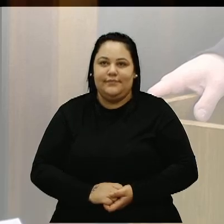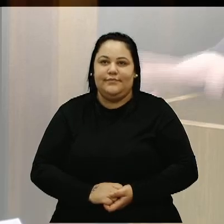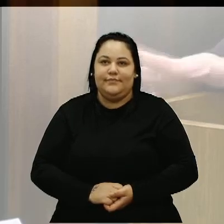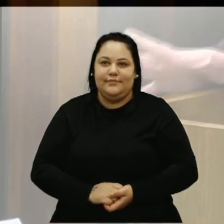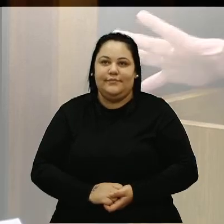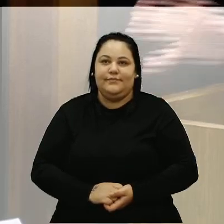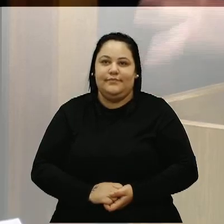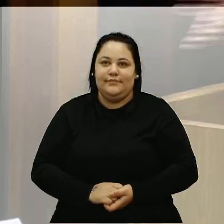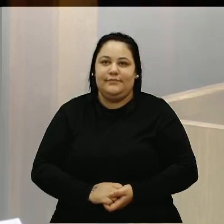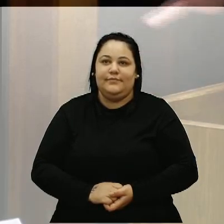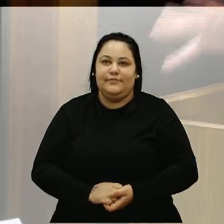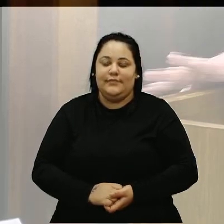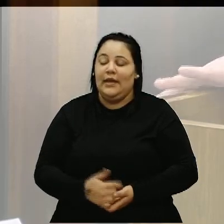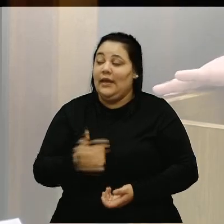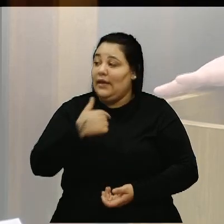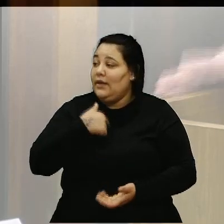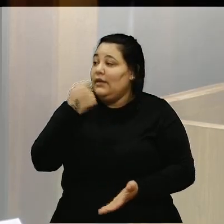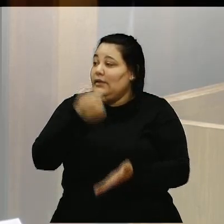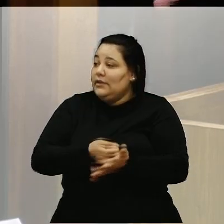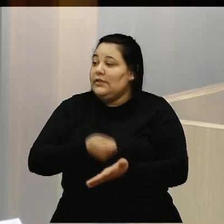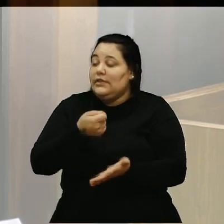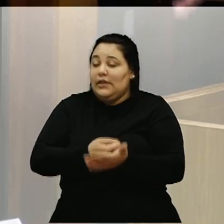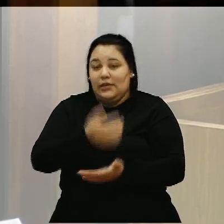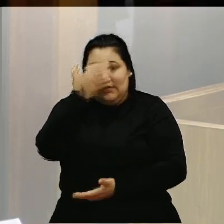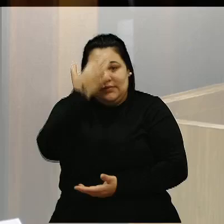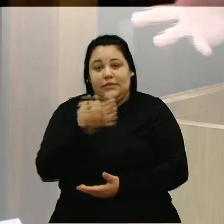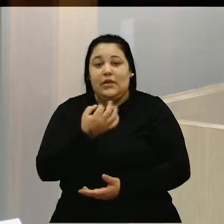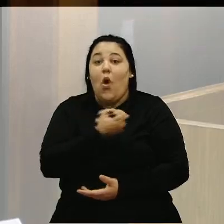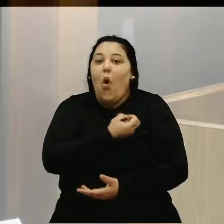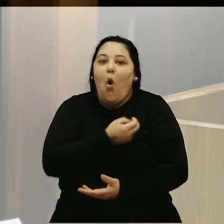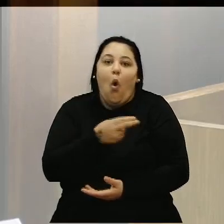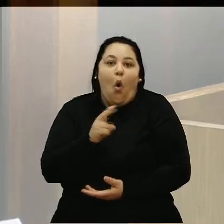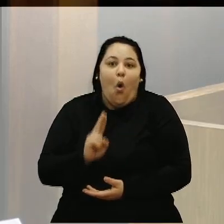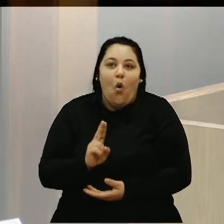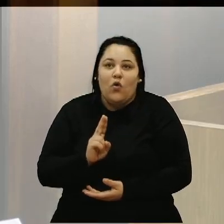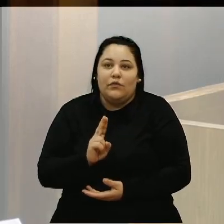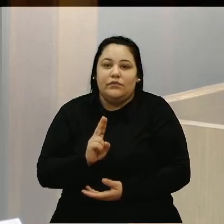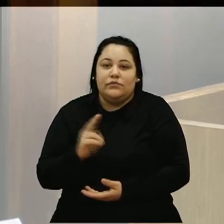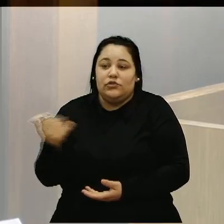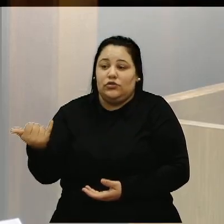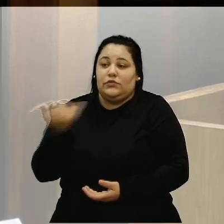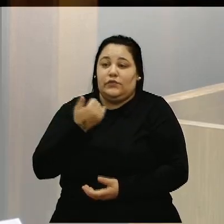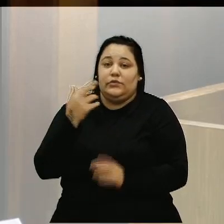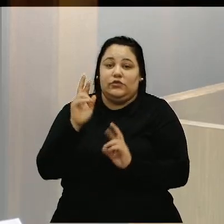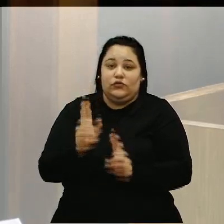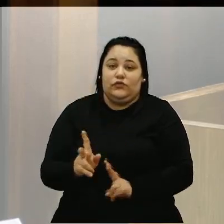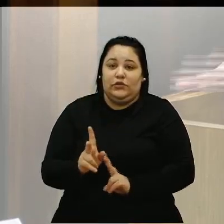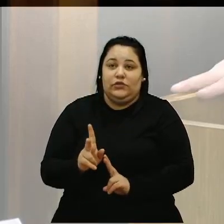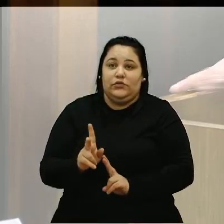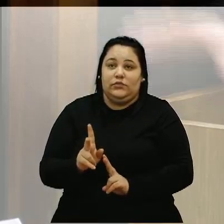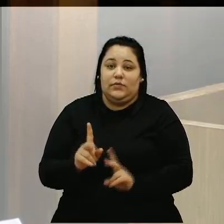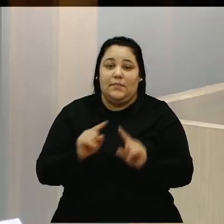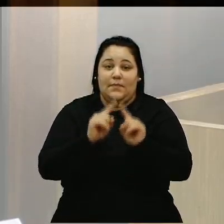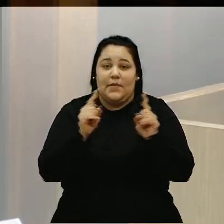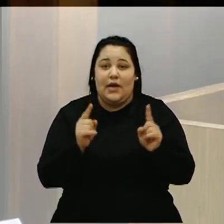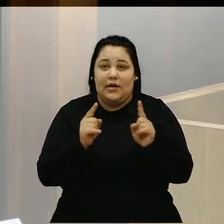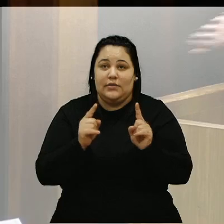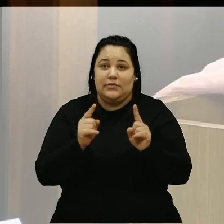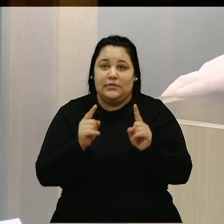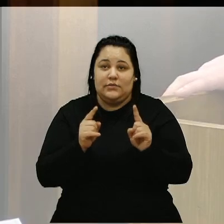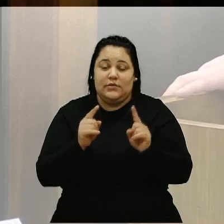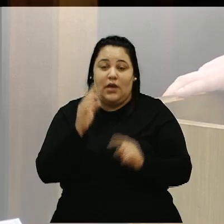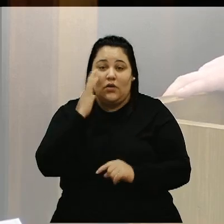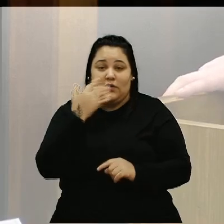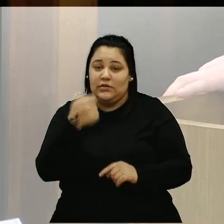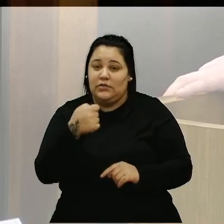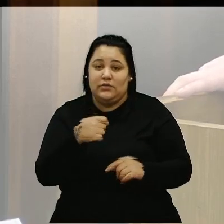que eu tenho que eu tento entender. Ou daqui um pouco vai vir uma informação diferente, mas daí o que passa é que não há diálogo